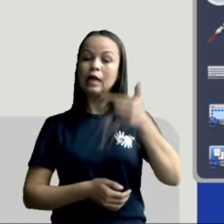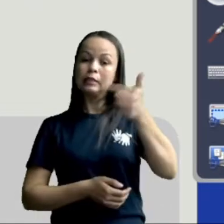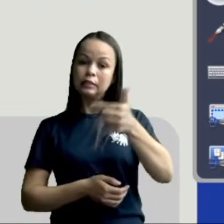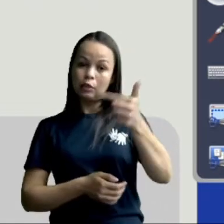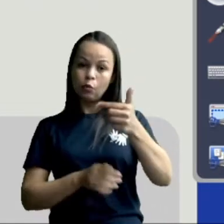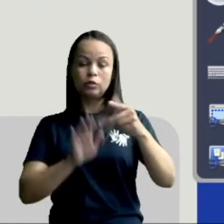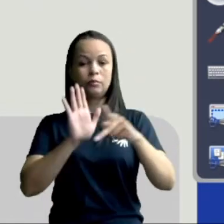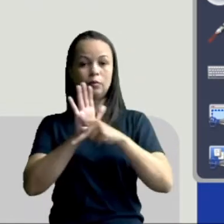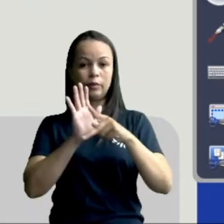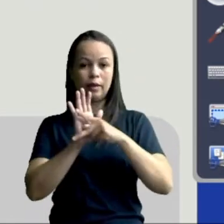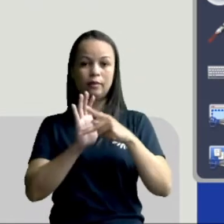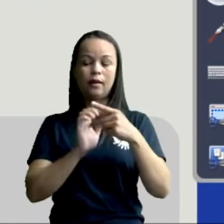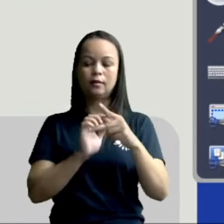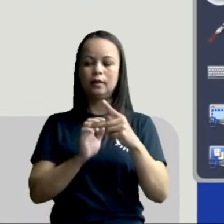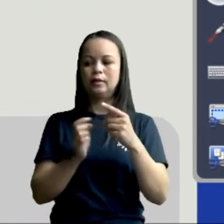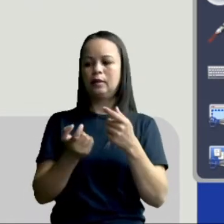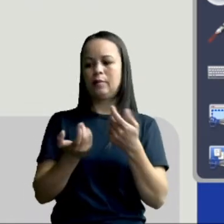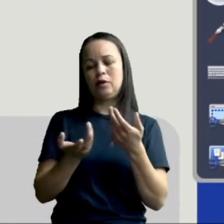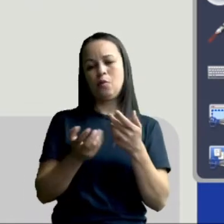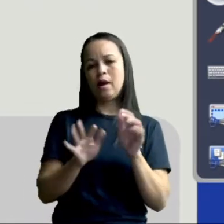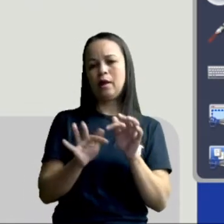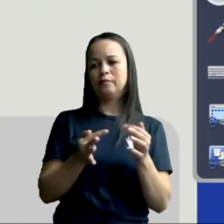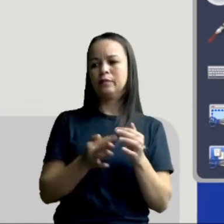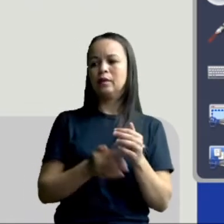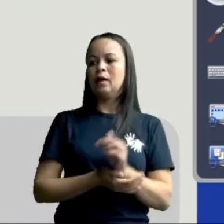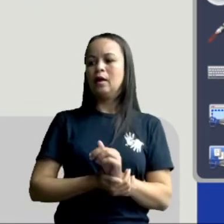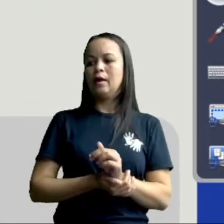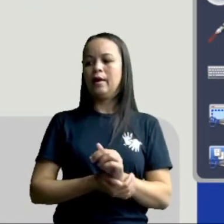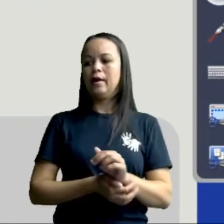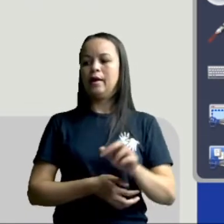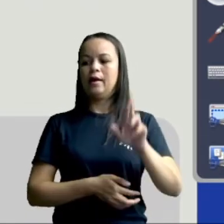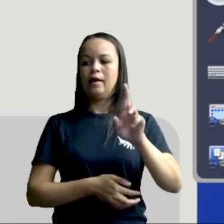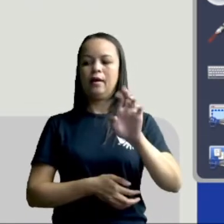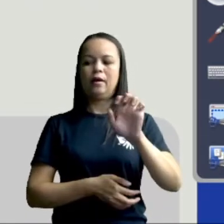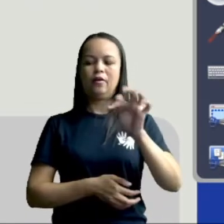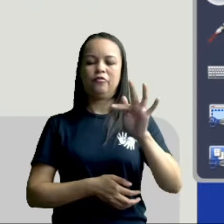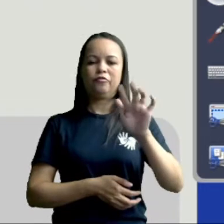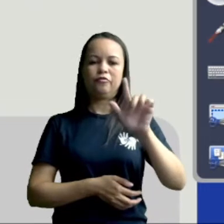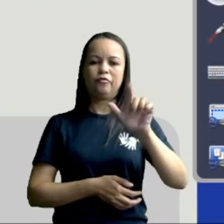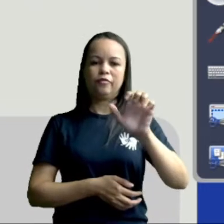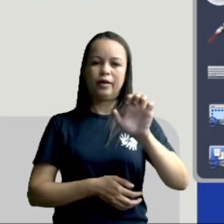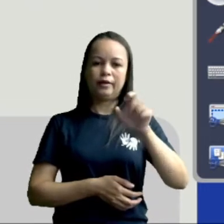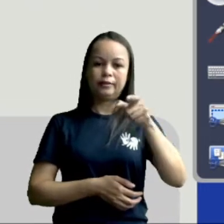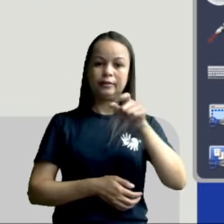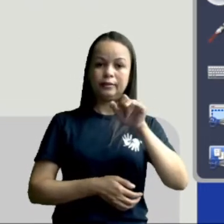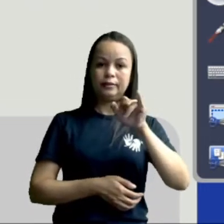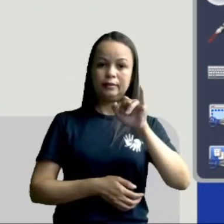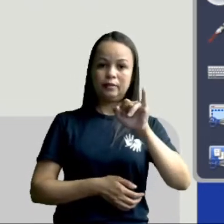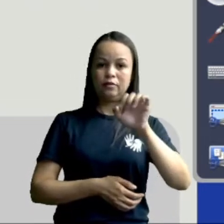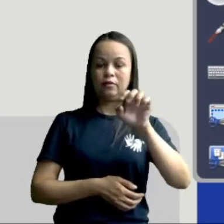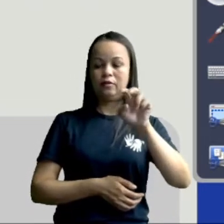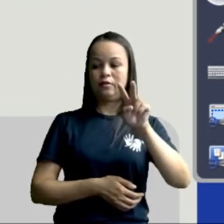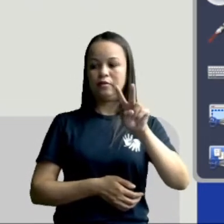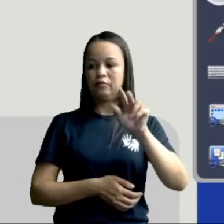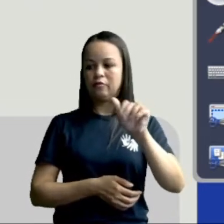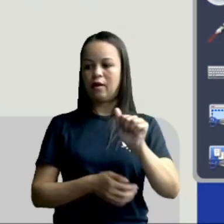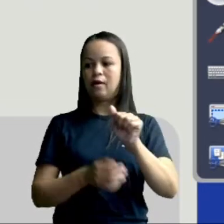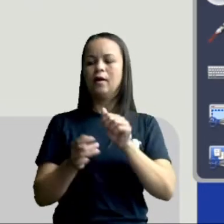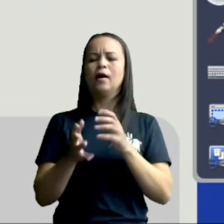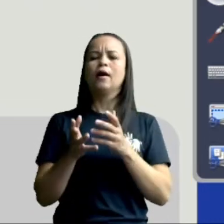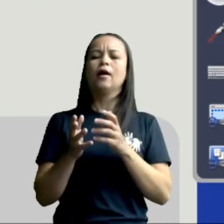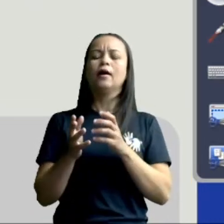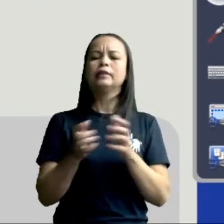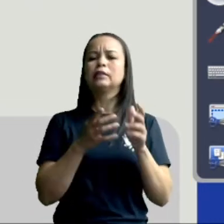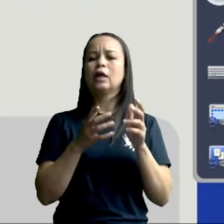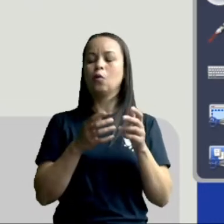tão óbvia, mas também muito útil, é a propriedade reflexiva, que diz o seguinte: o primeiro membro de uma igualdade é